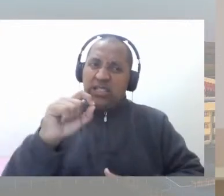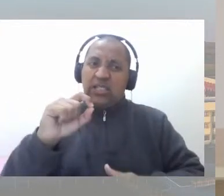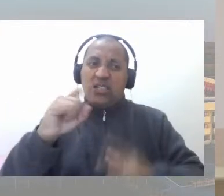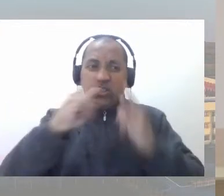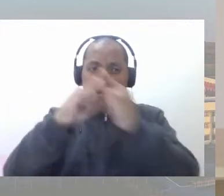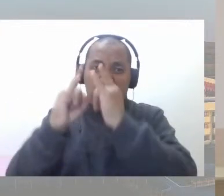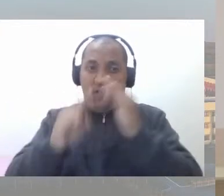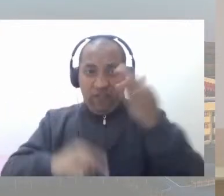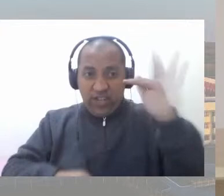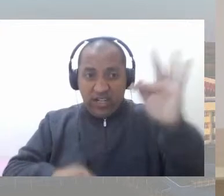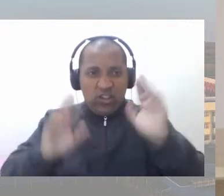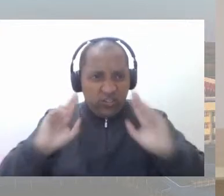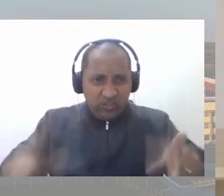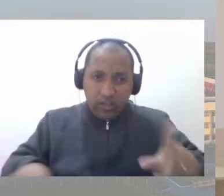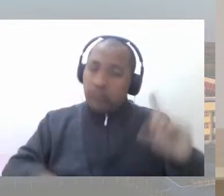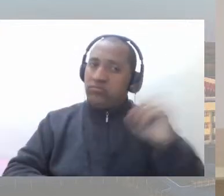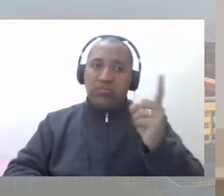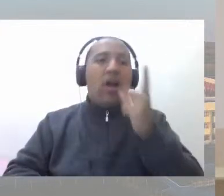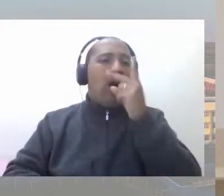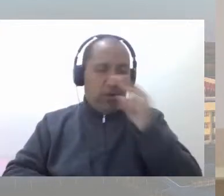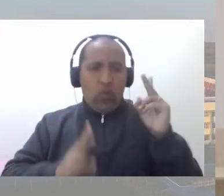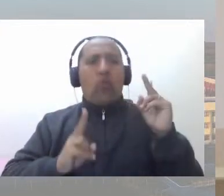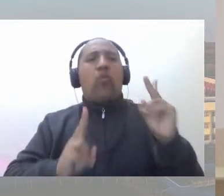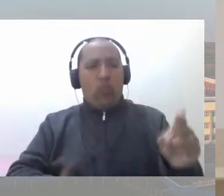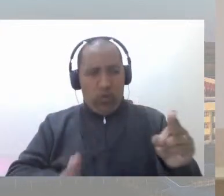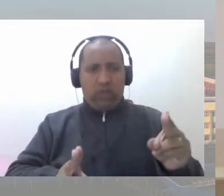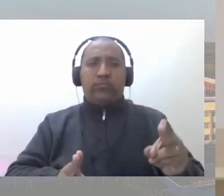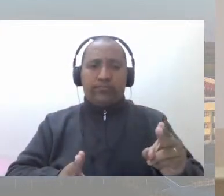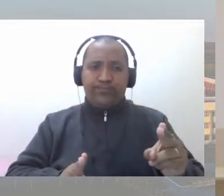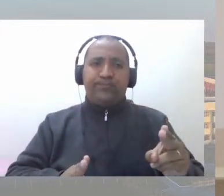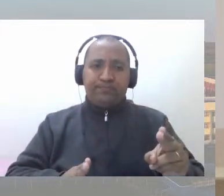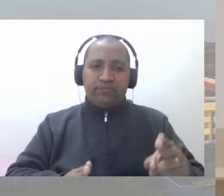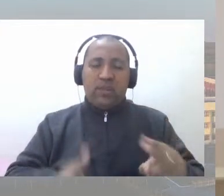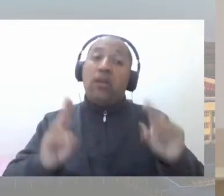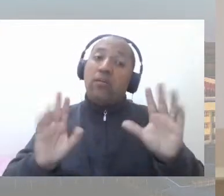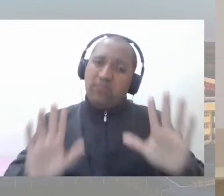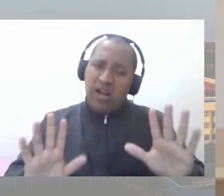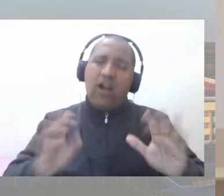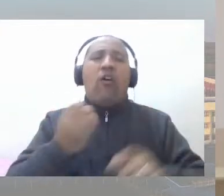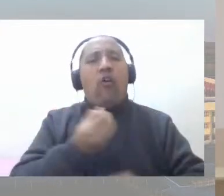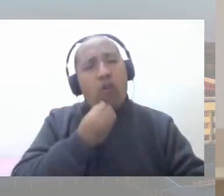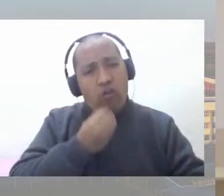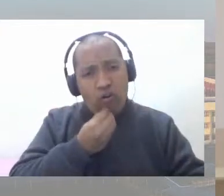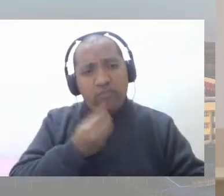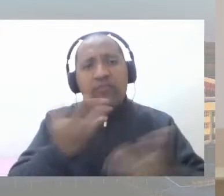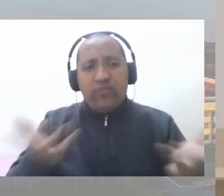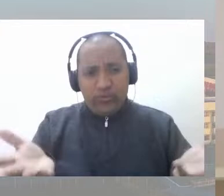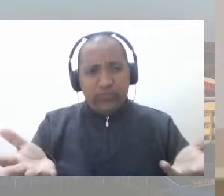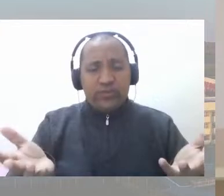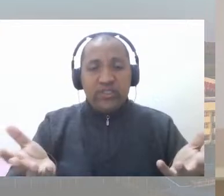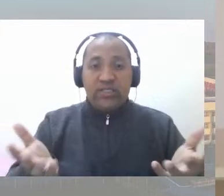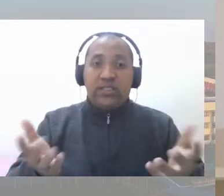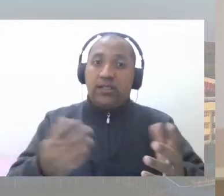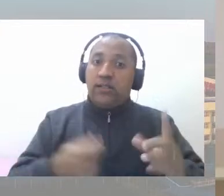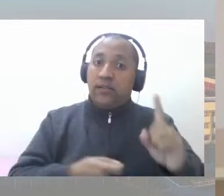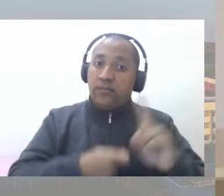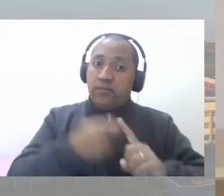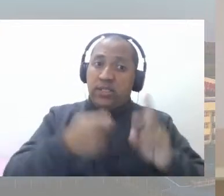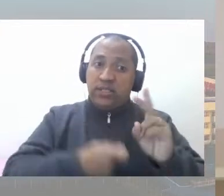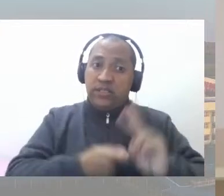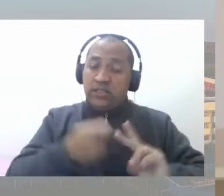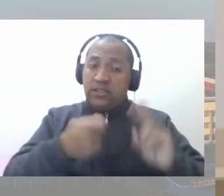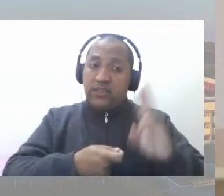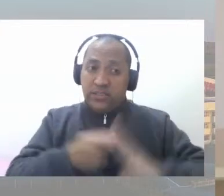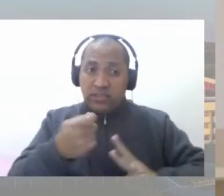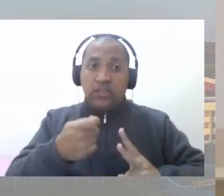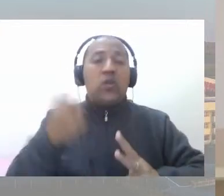muito diferente. Tá? Mas é claro que a gente saúda. Imagina, em 3 meses, a gente teve